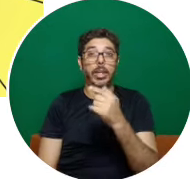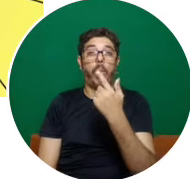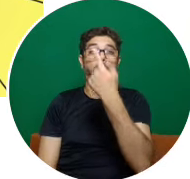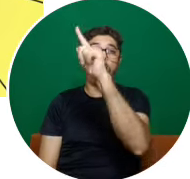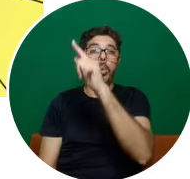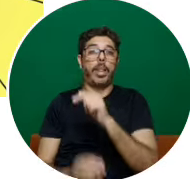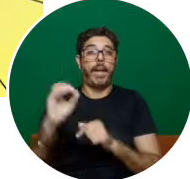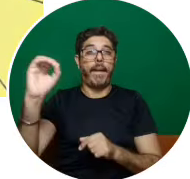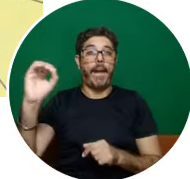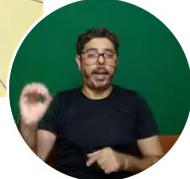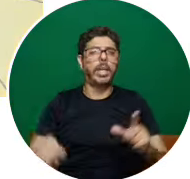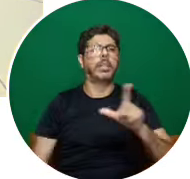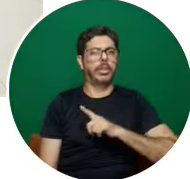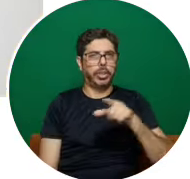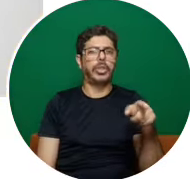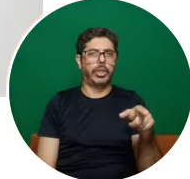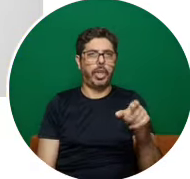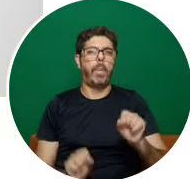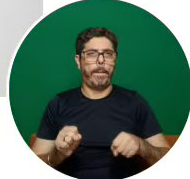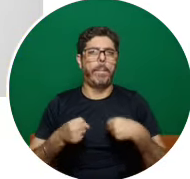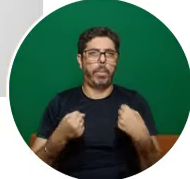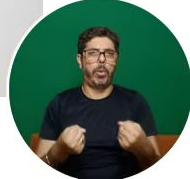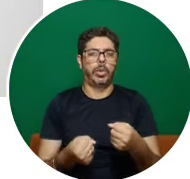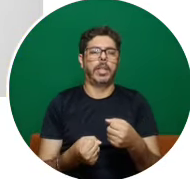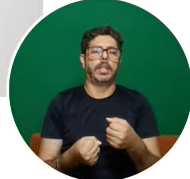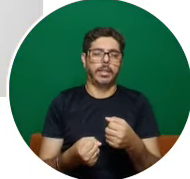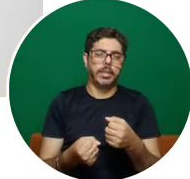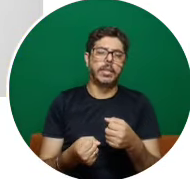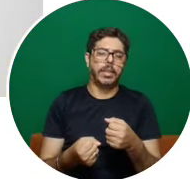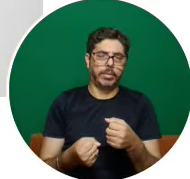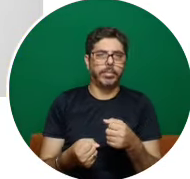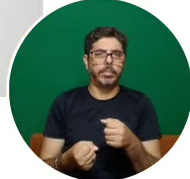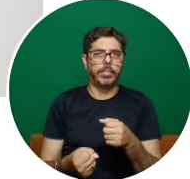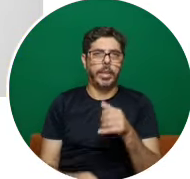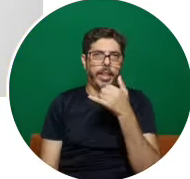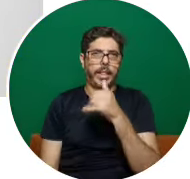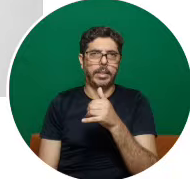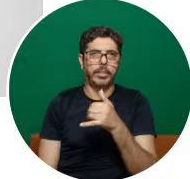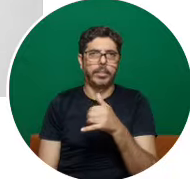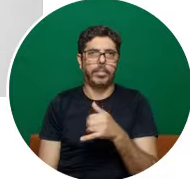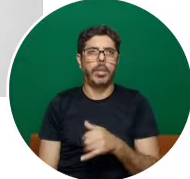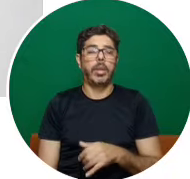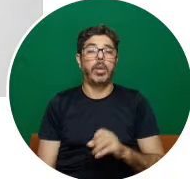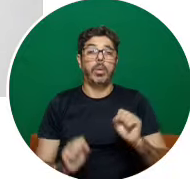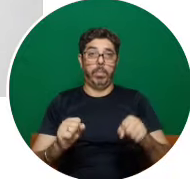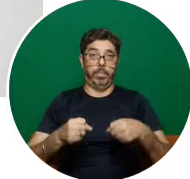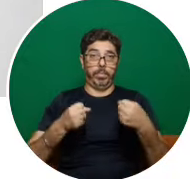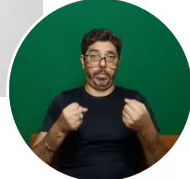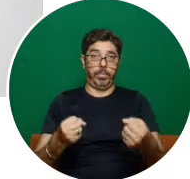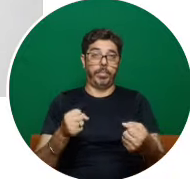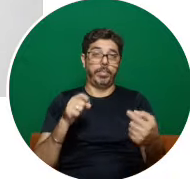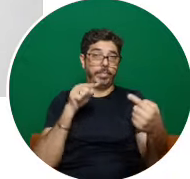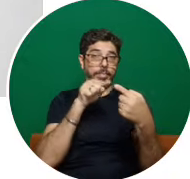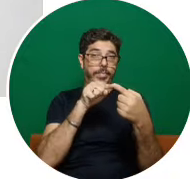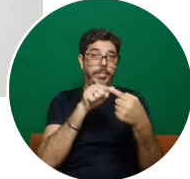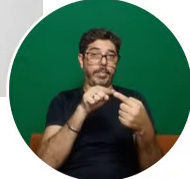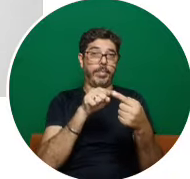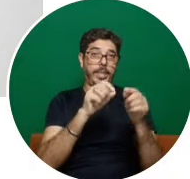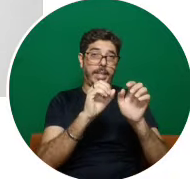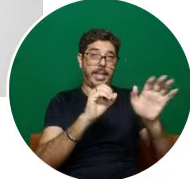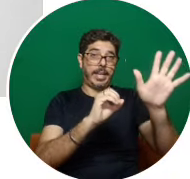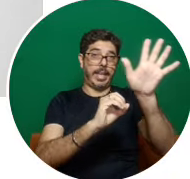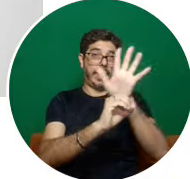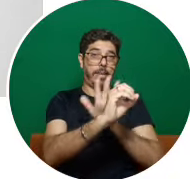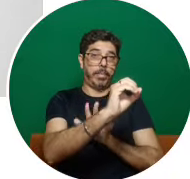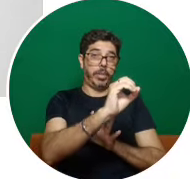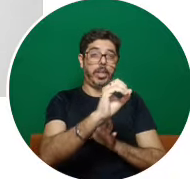não haja uma outra carga ali para experimentá-lo. O potencial está para o campo elétrico, assim como a energia está